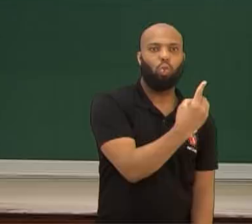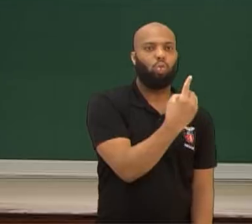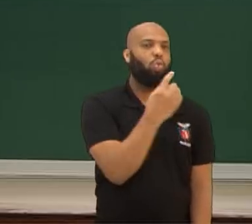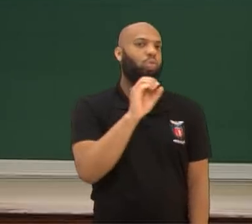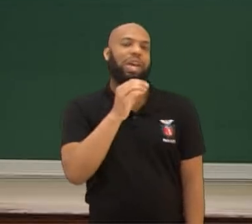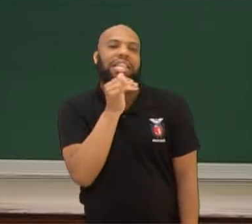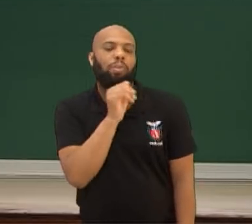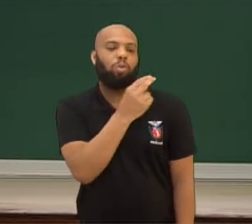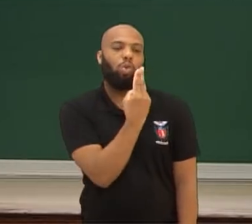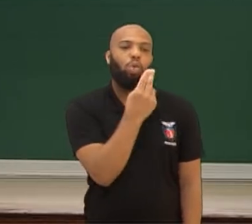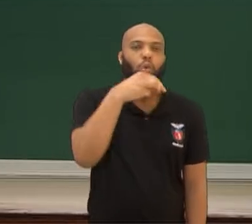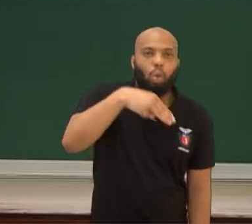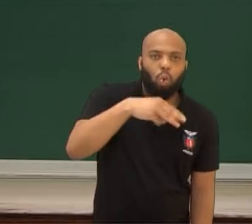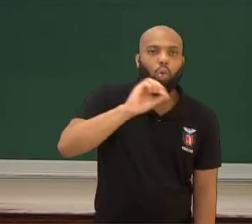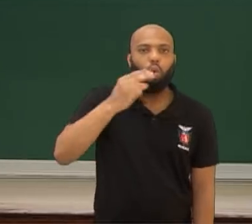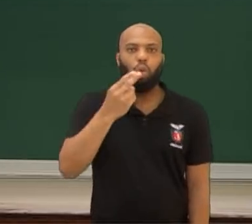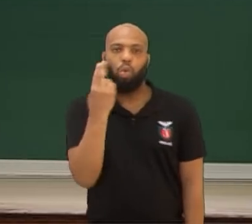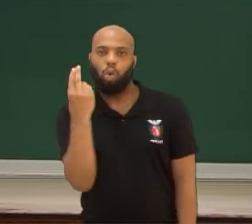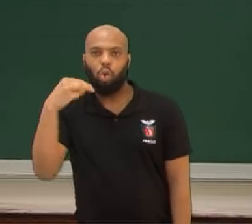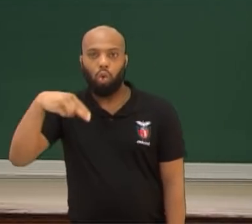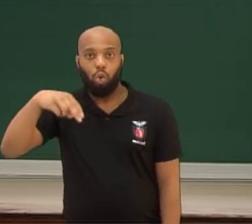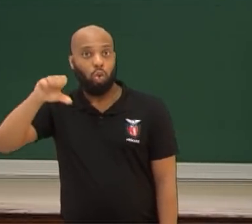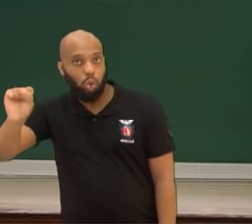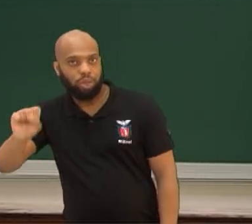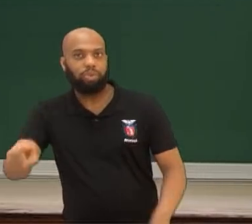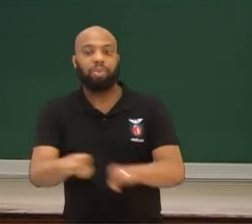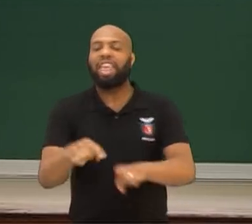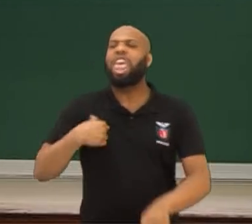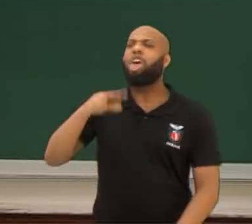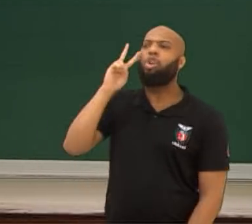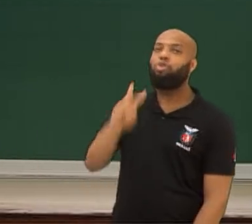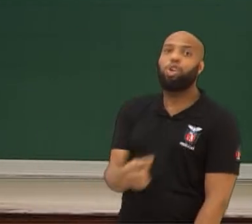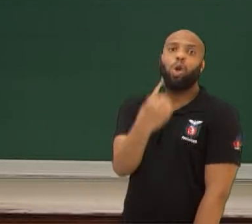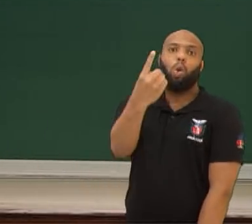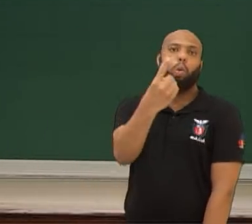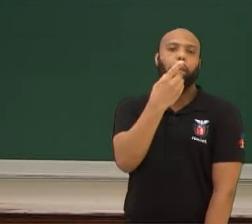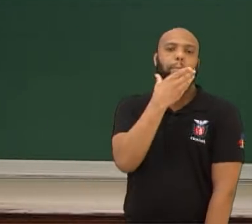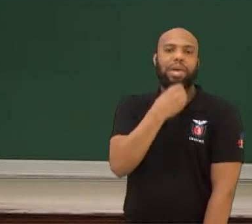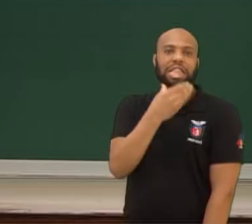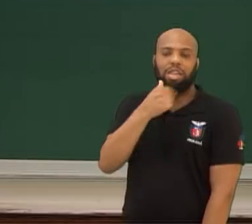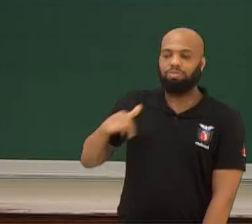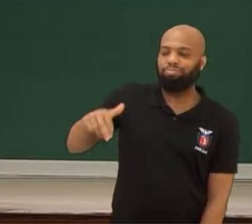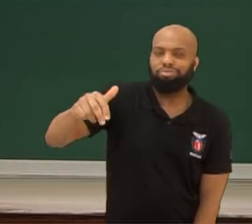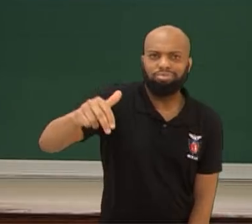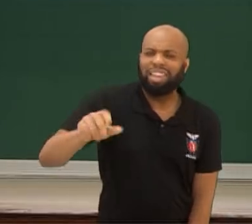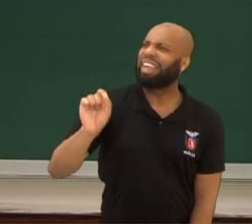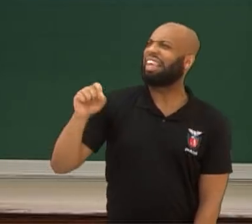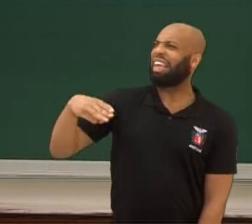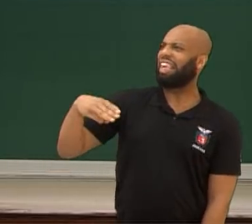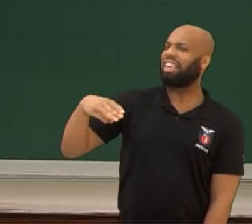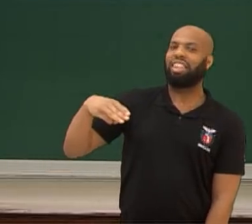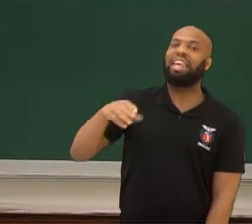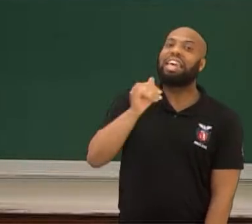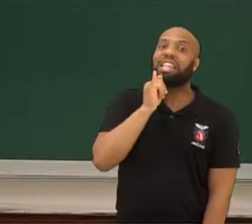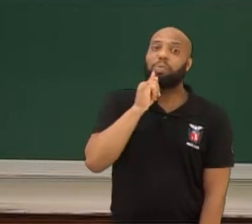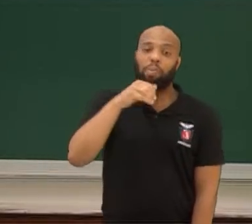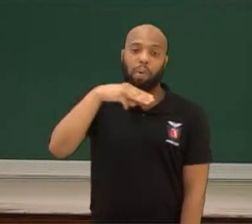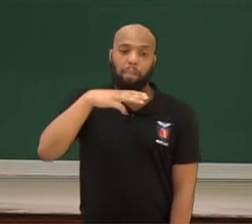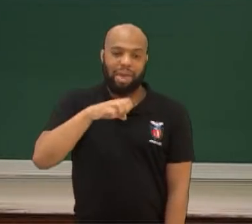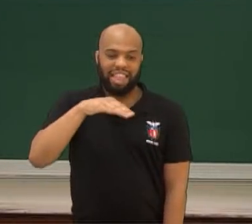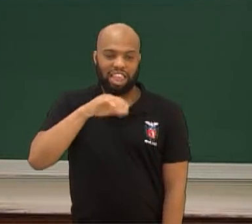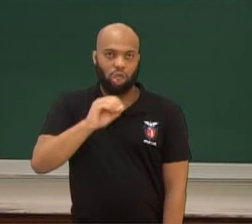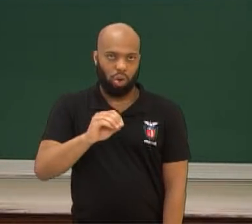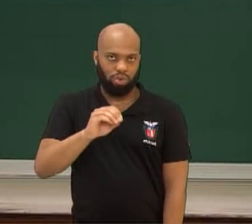tem certeza do que se trata, não conhece, né? Eu digo, eu vi um menino caminhando, então não está definido para mim, é artigo indefinido,